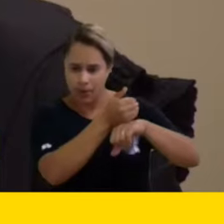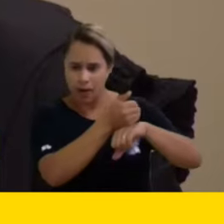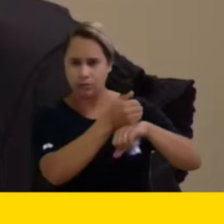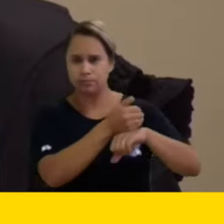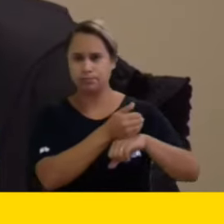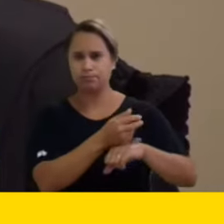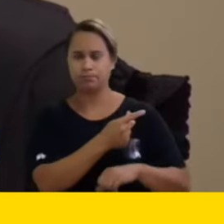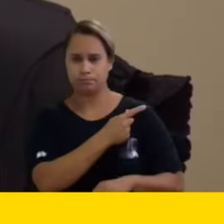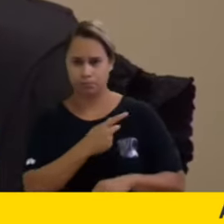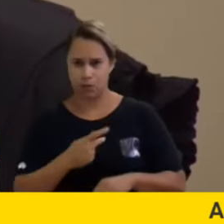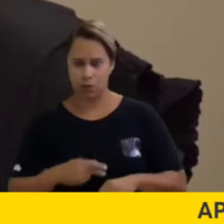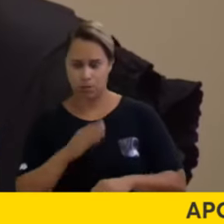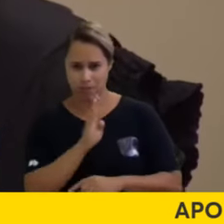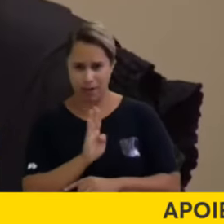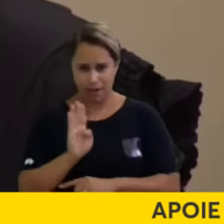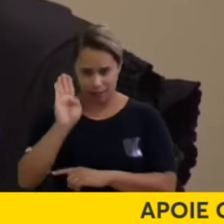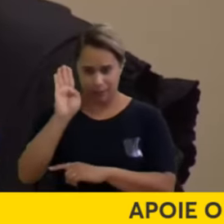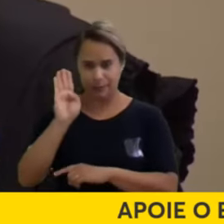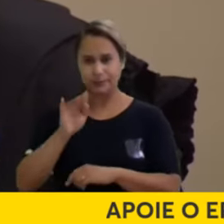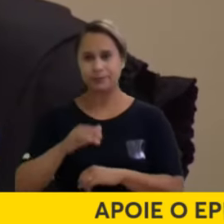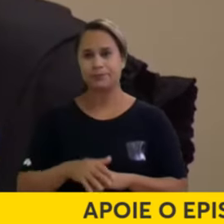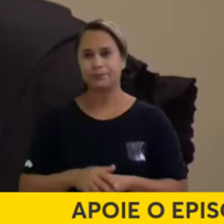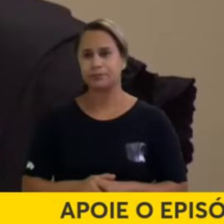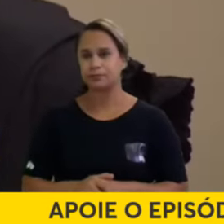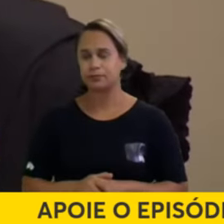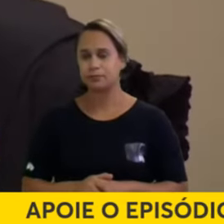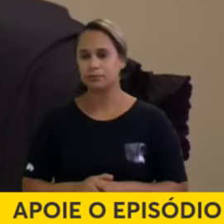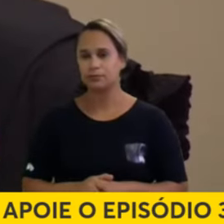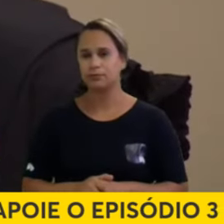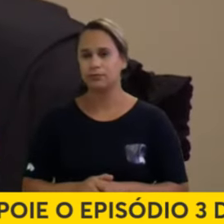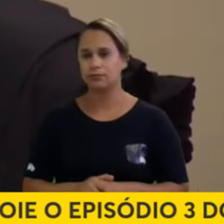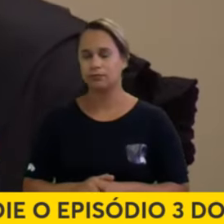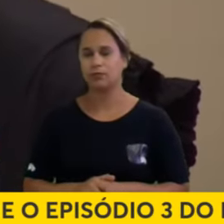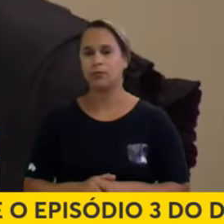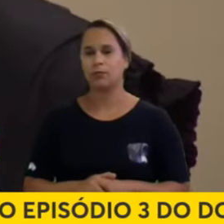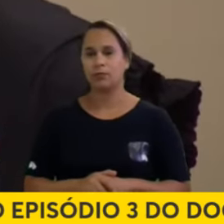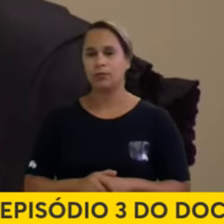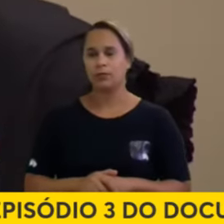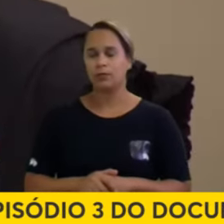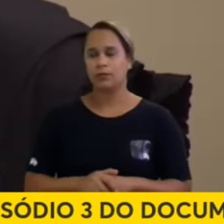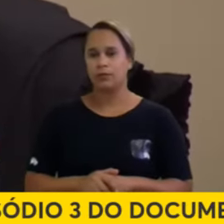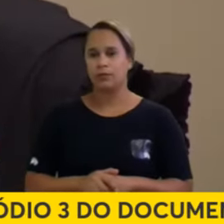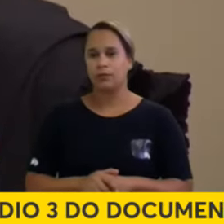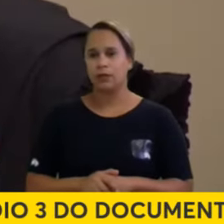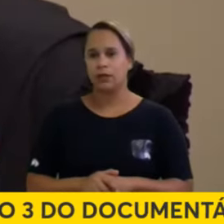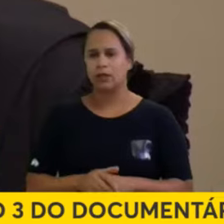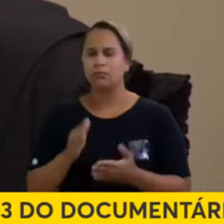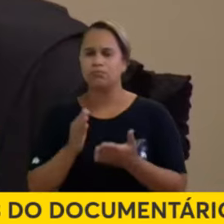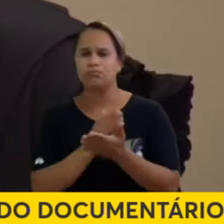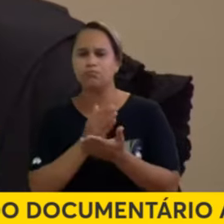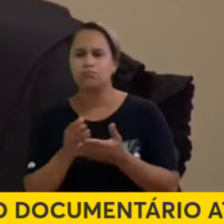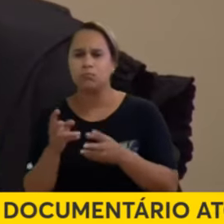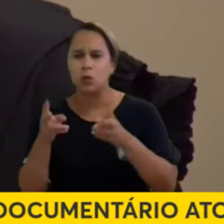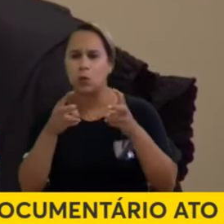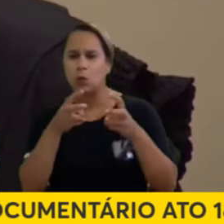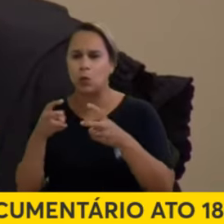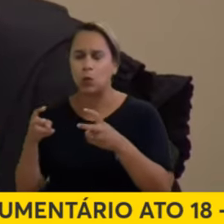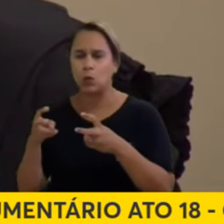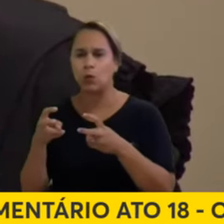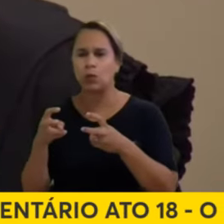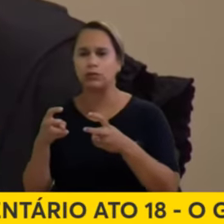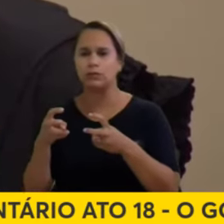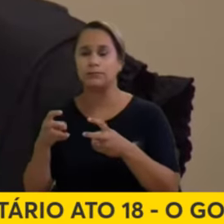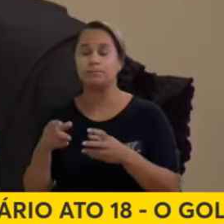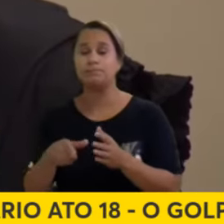gasto nas motociatas realizadas pelo então Presidente Jair Messias bolsonaro algumas reconhecidas como atos de pré-campanha inclusive e aqui